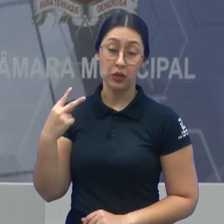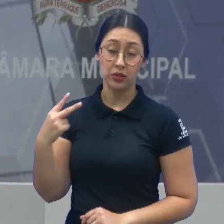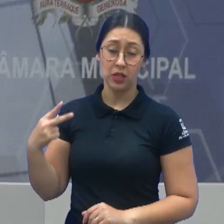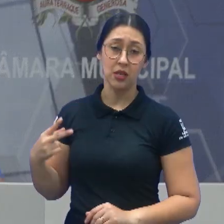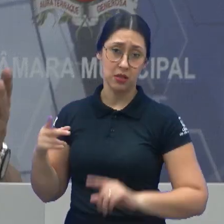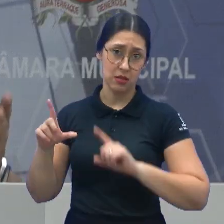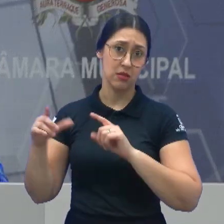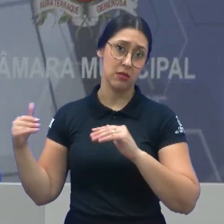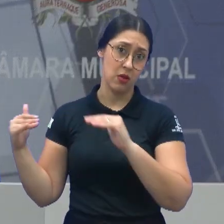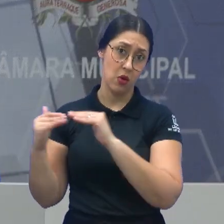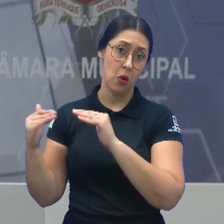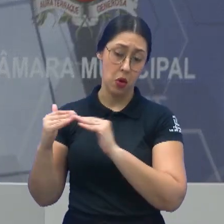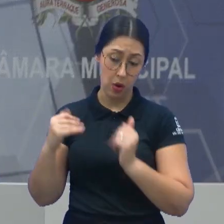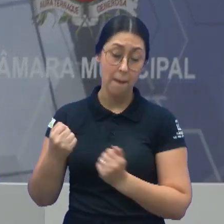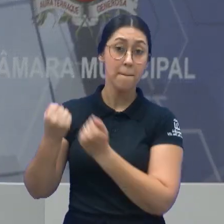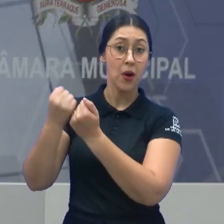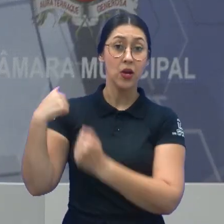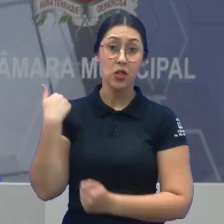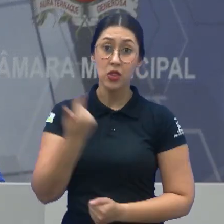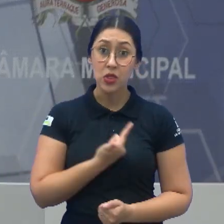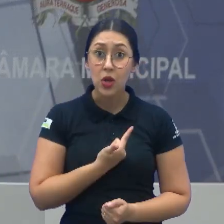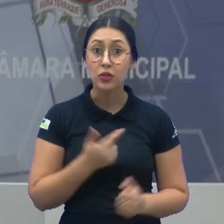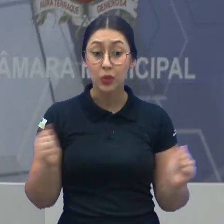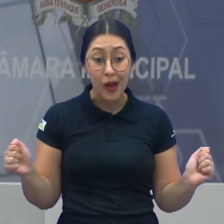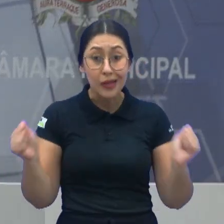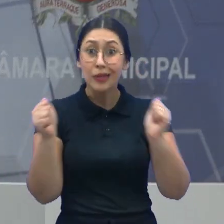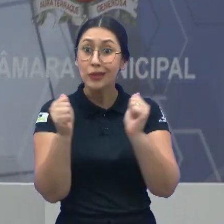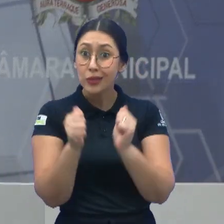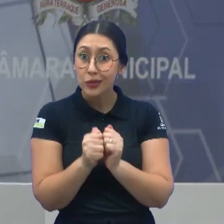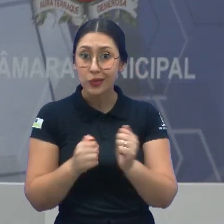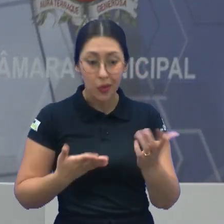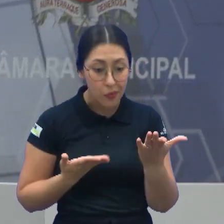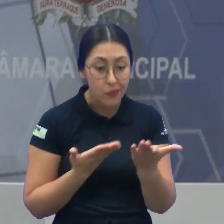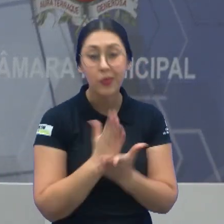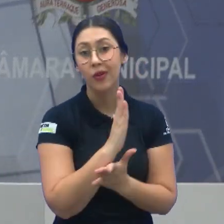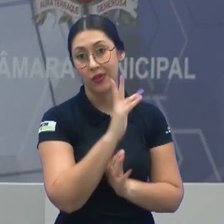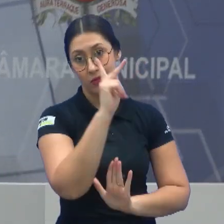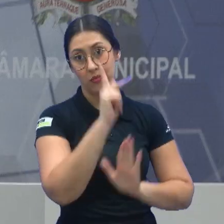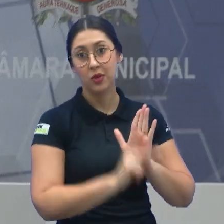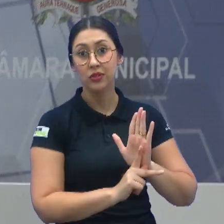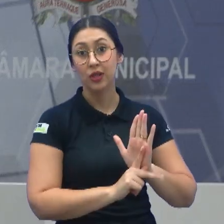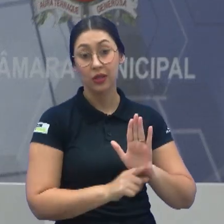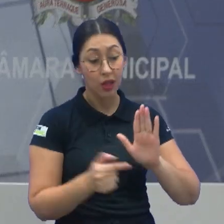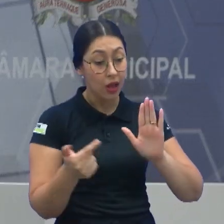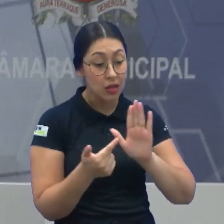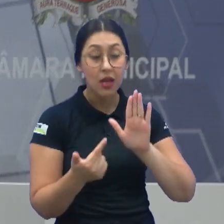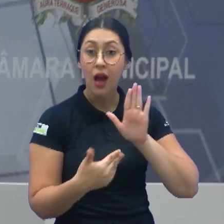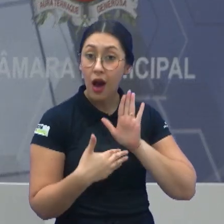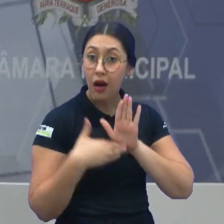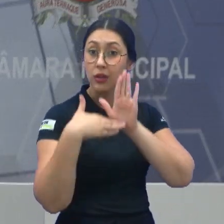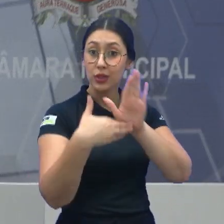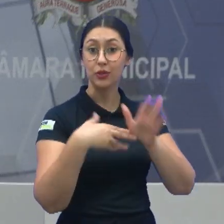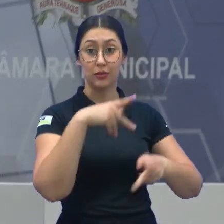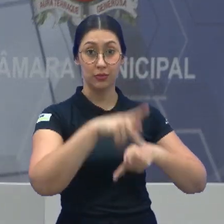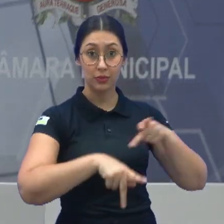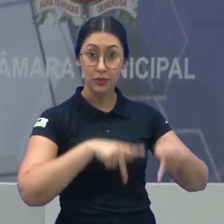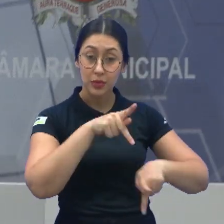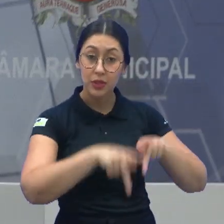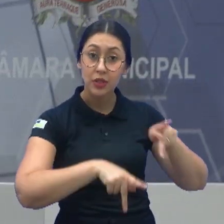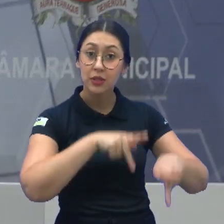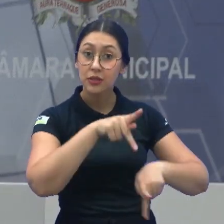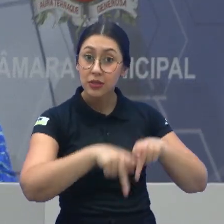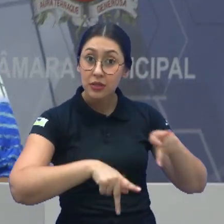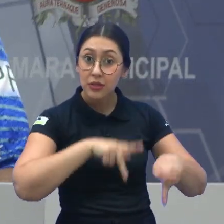que a gente possa aprovar um projeto em conjunto, a casa aprovando um projeto que possa atender a população, as